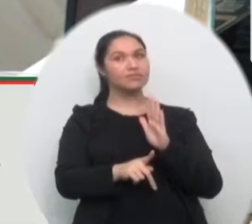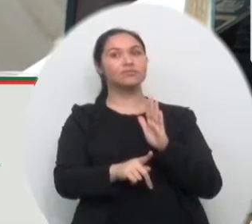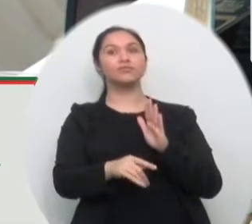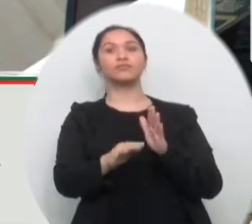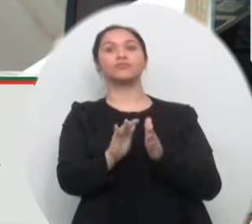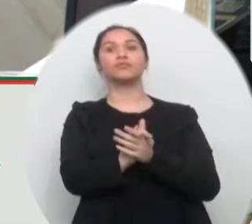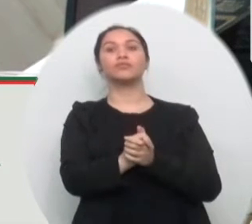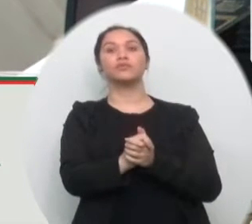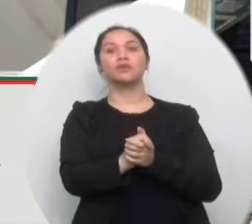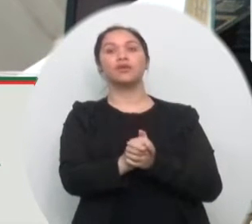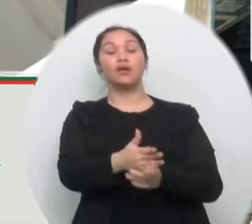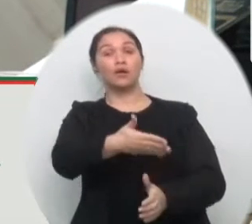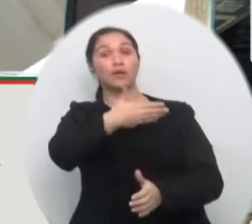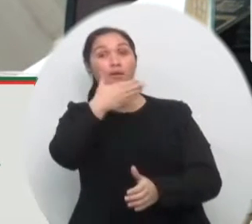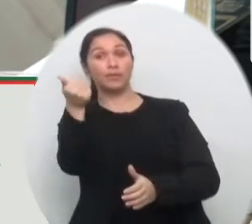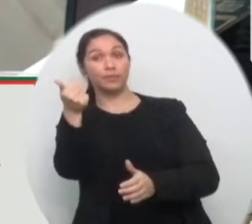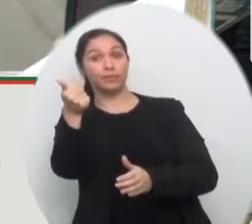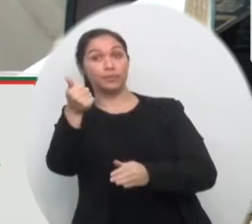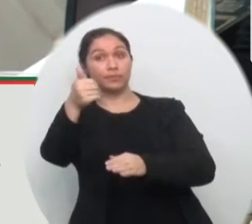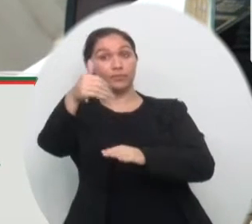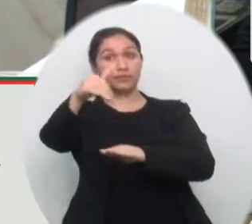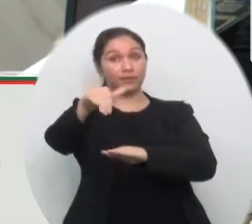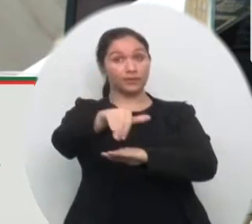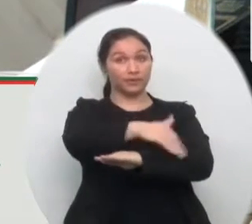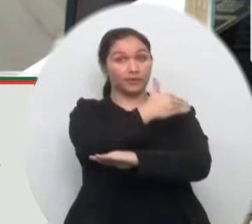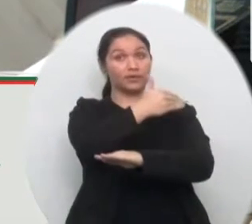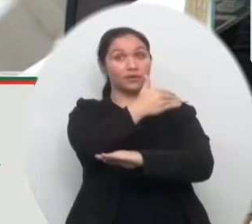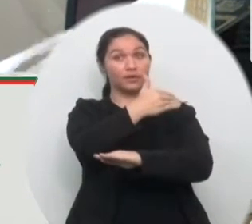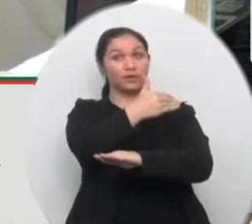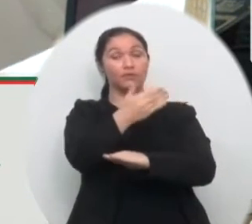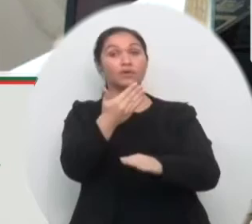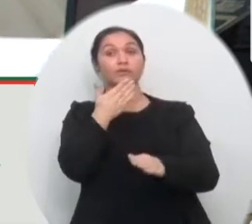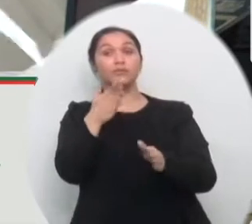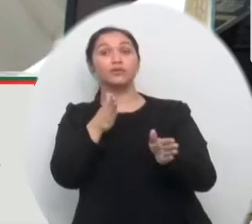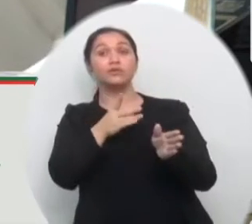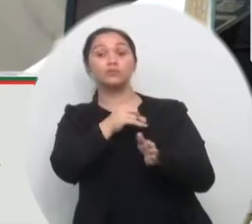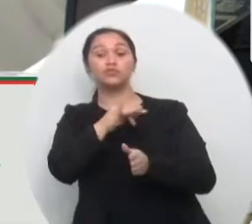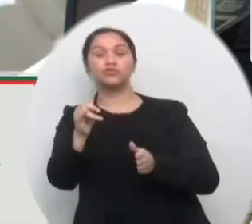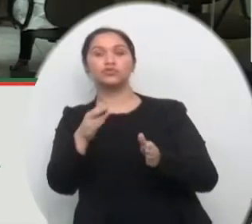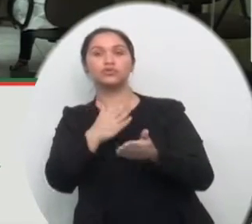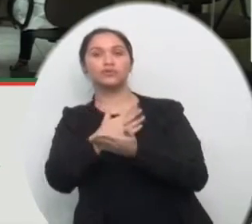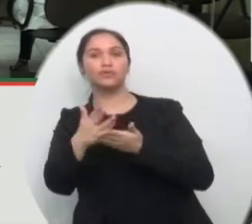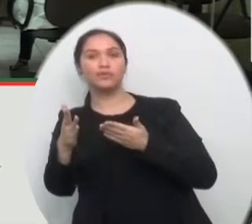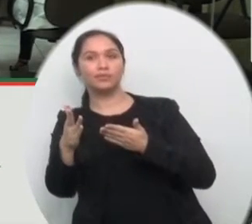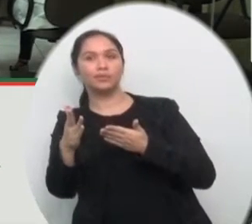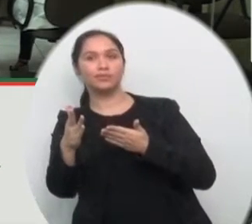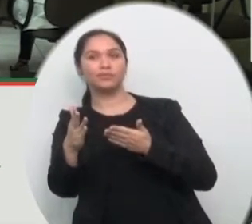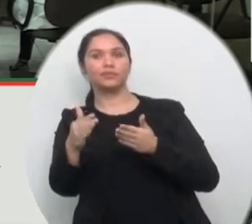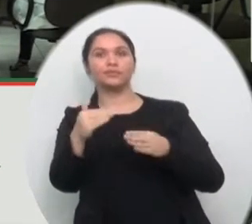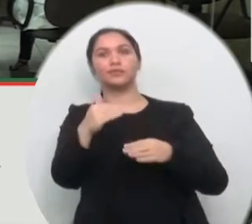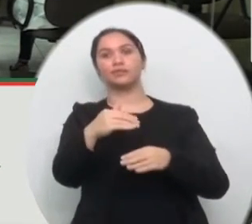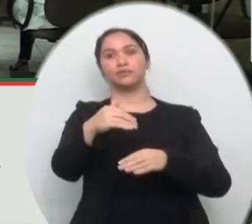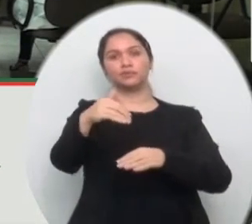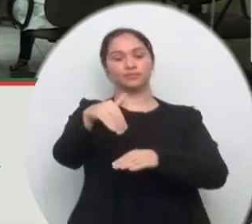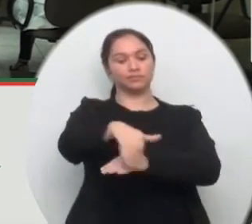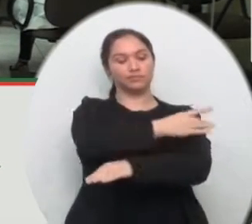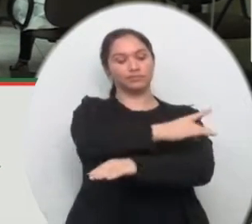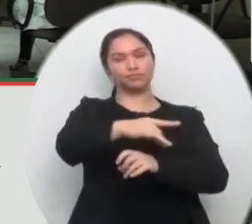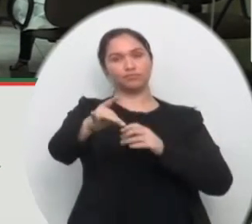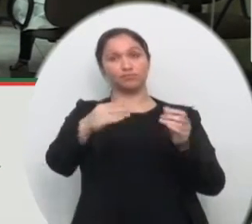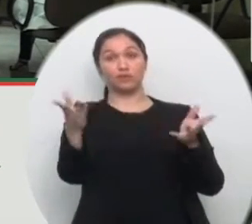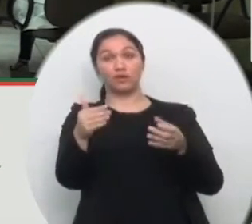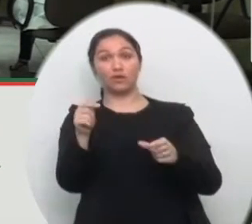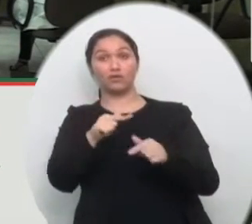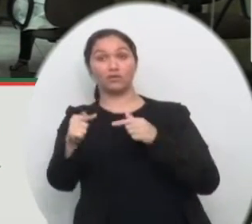trecho não pavimentado da rua, qual o cronograma para execução? O requerimento está em discussão. Não havendo vereadores que queiram